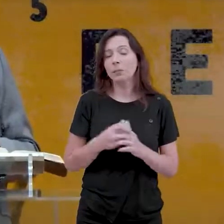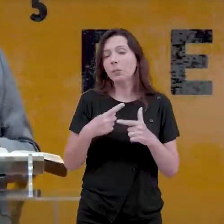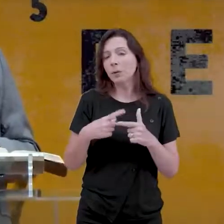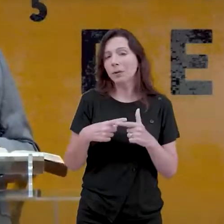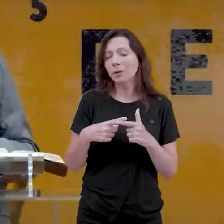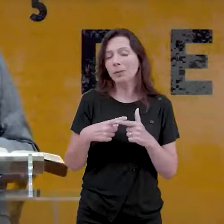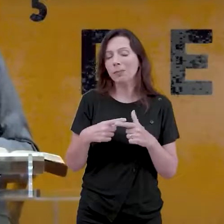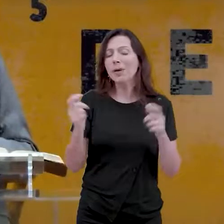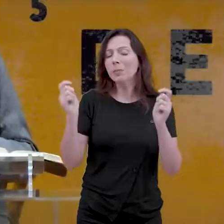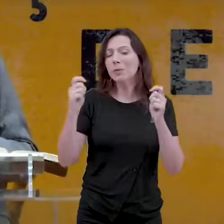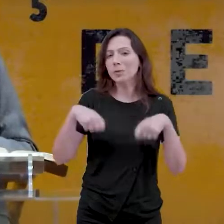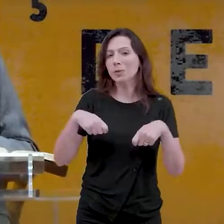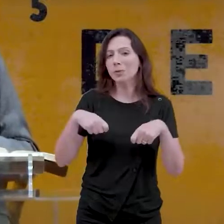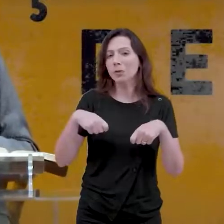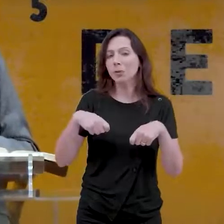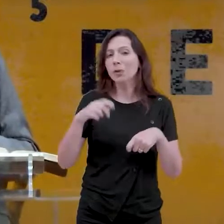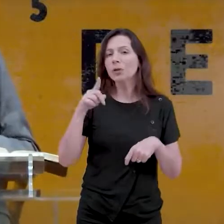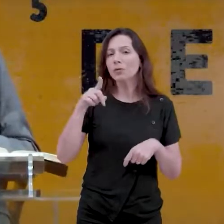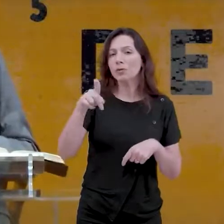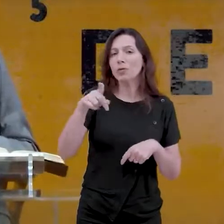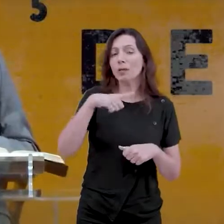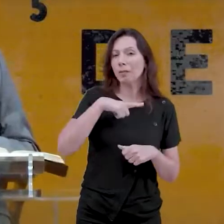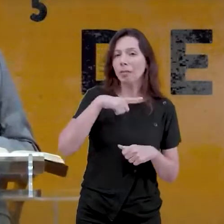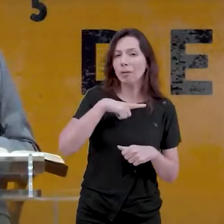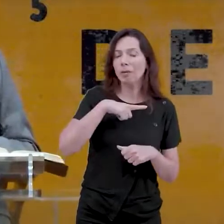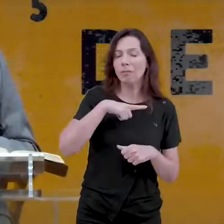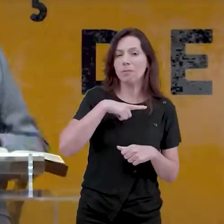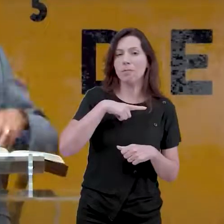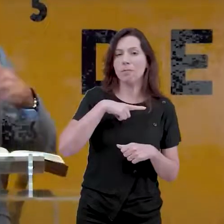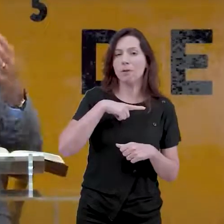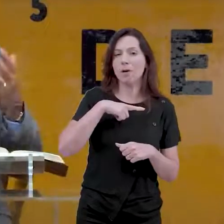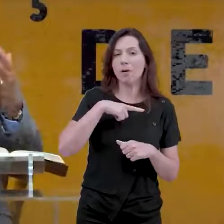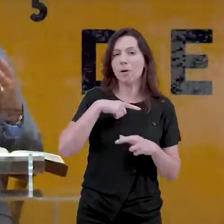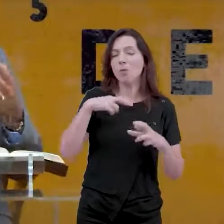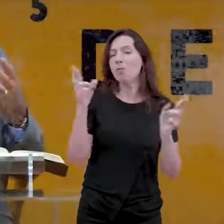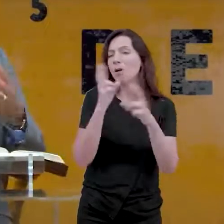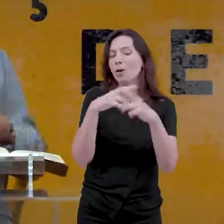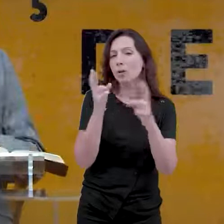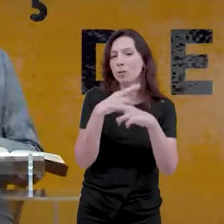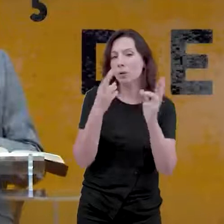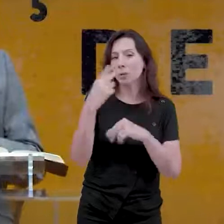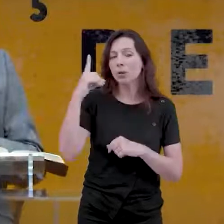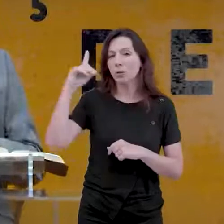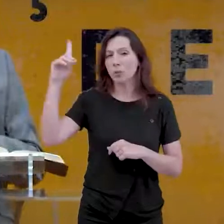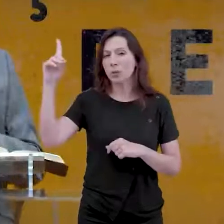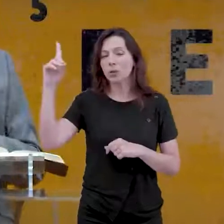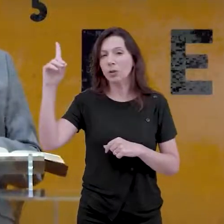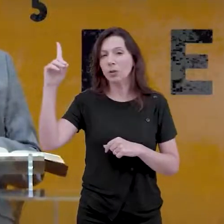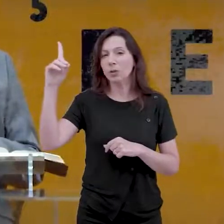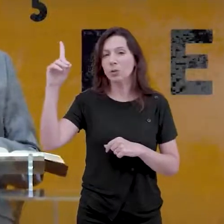É possível que você desenvolva um relacionamento com